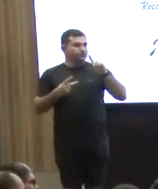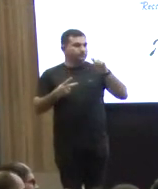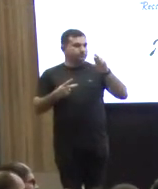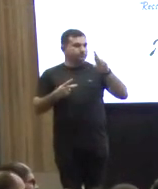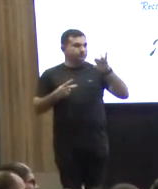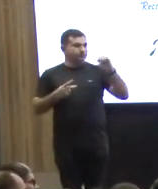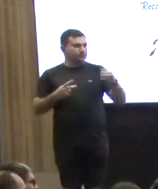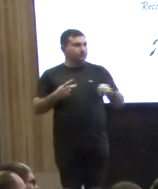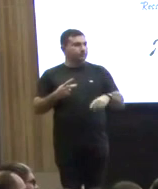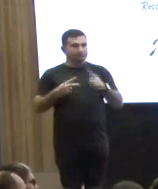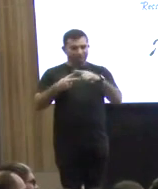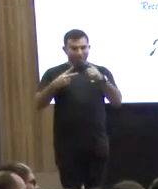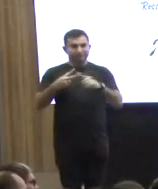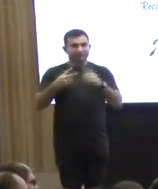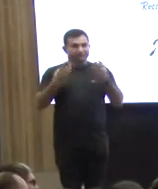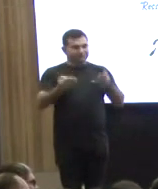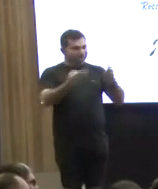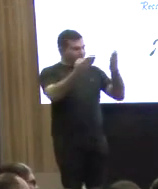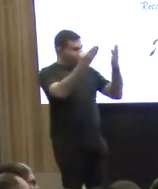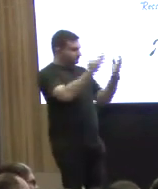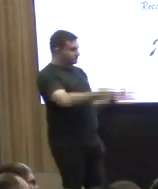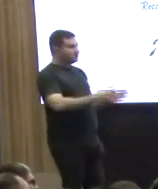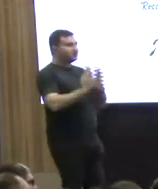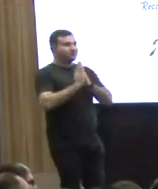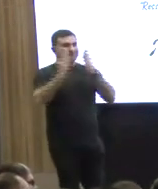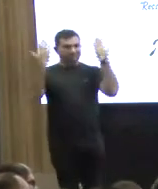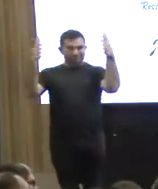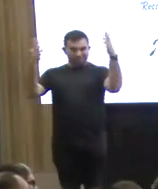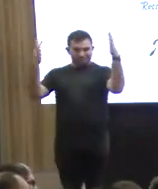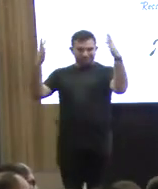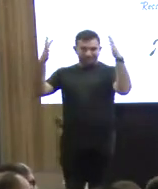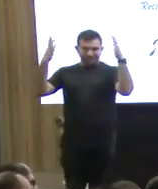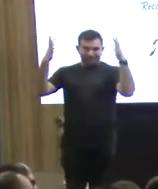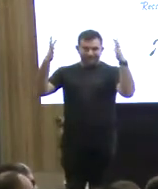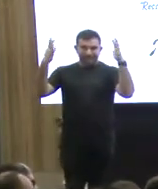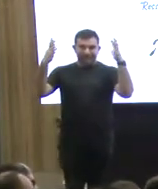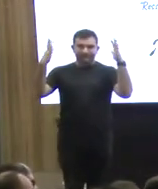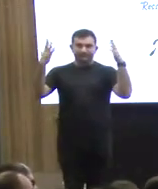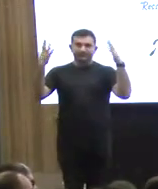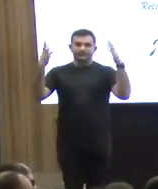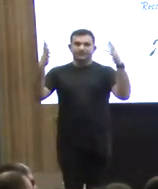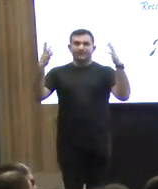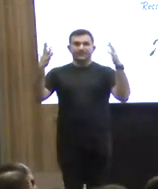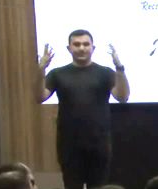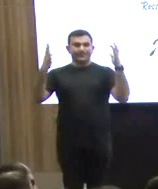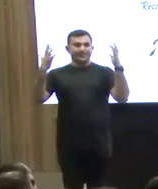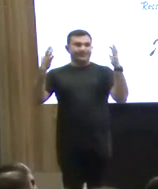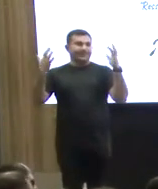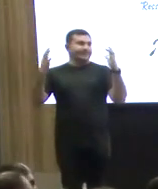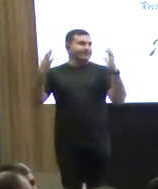quem eu chamo de imediato para virem os dois à mesa. Uma salva de palmas para recebê-la.